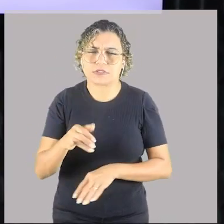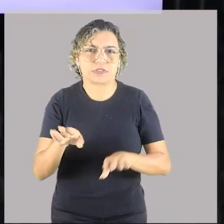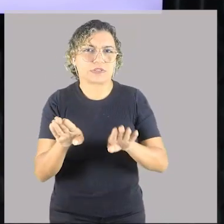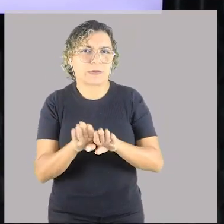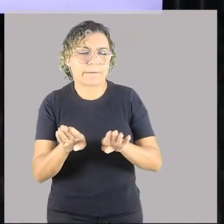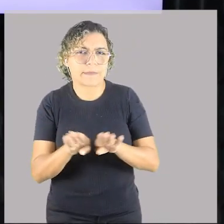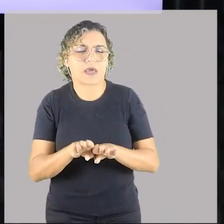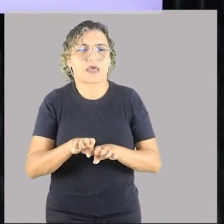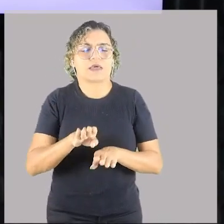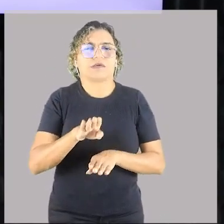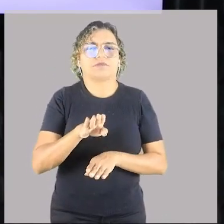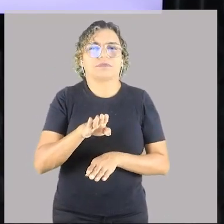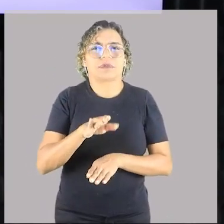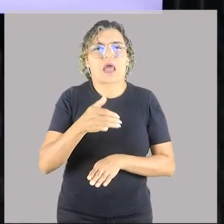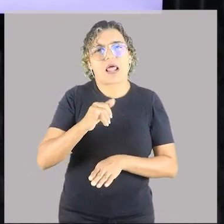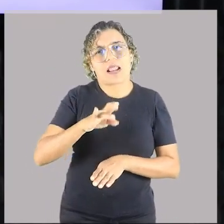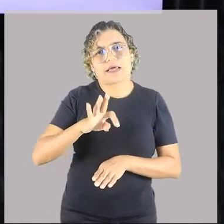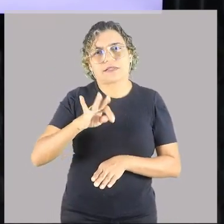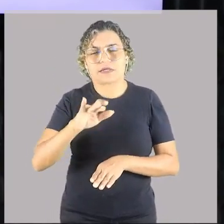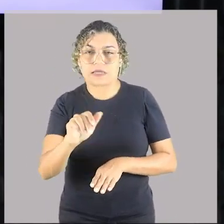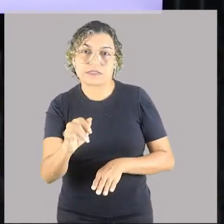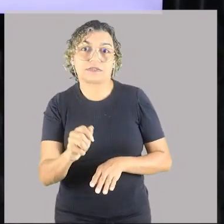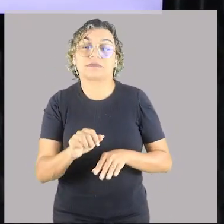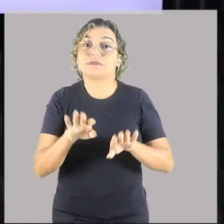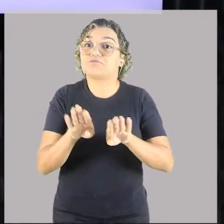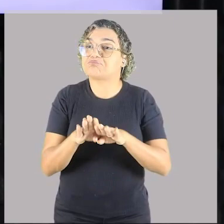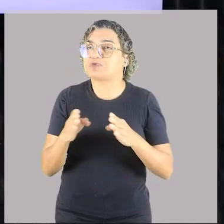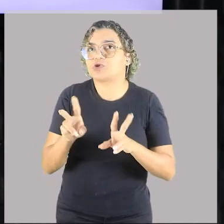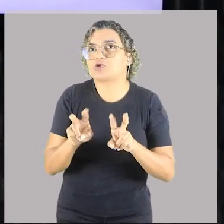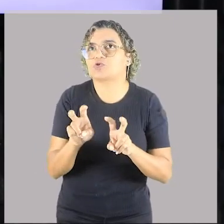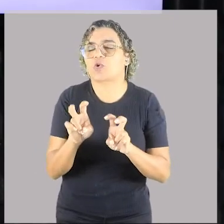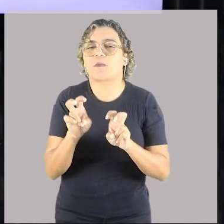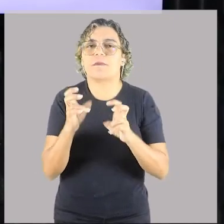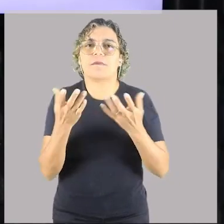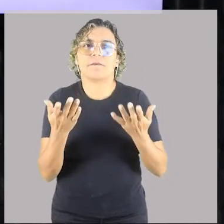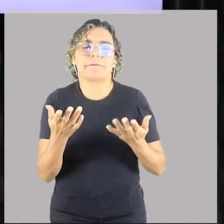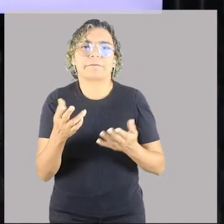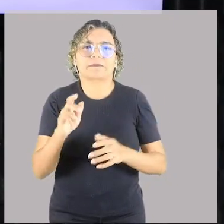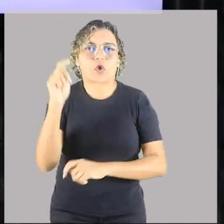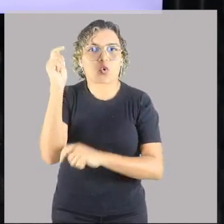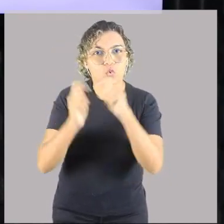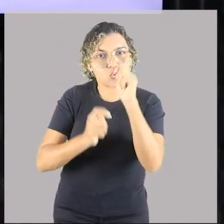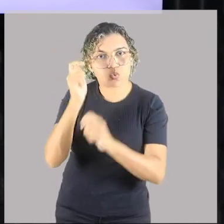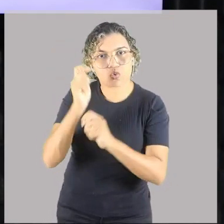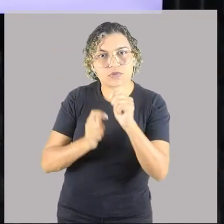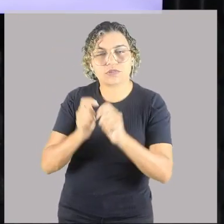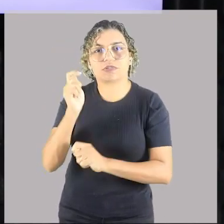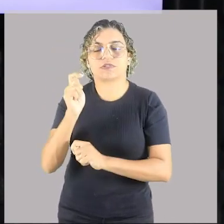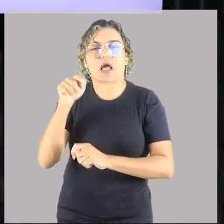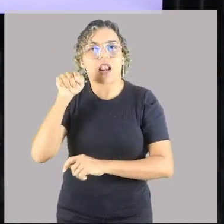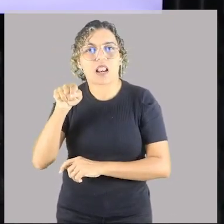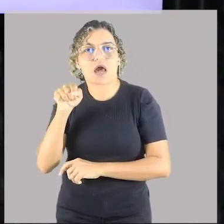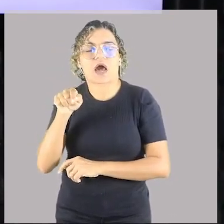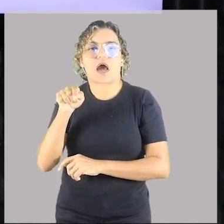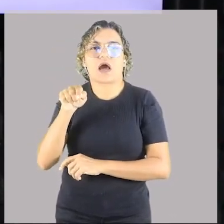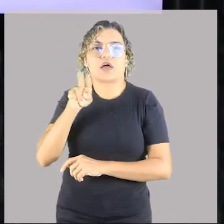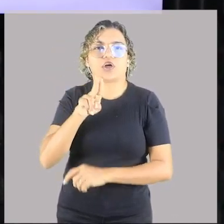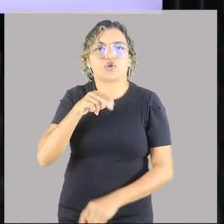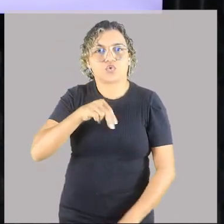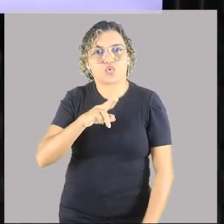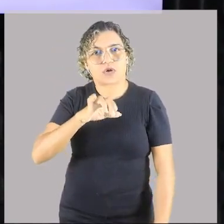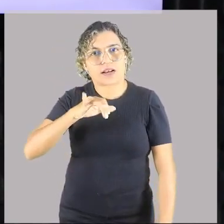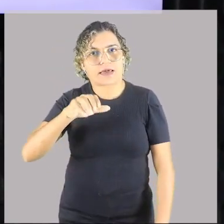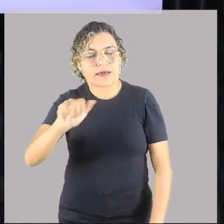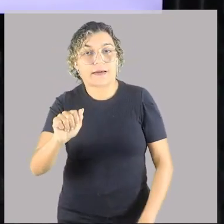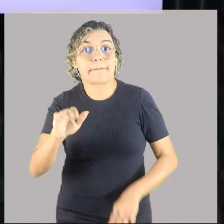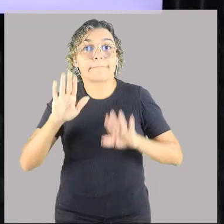depende muito, não só da questão de usinas nucleares, mas também do gás